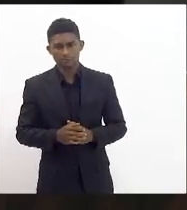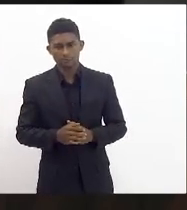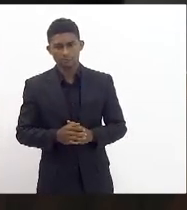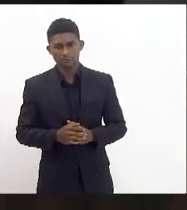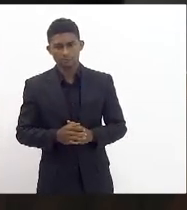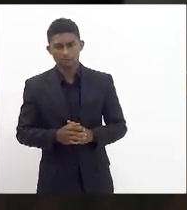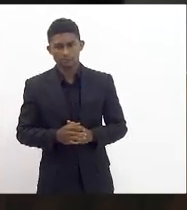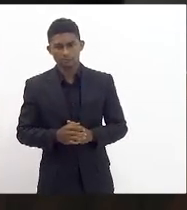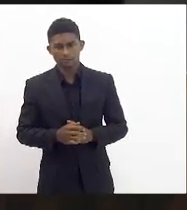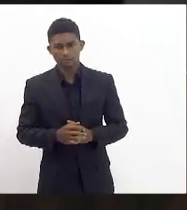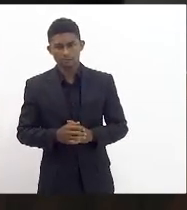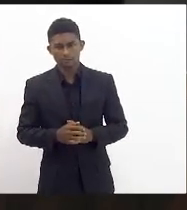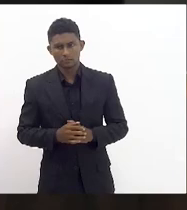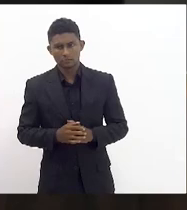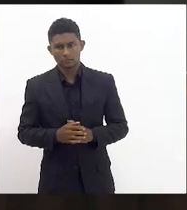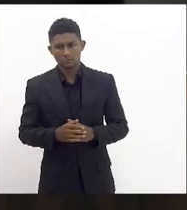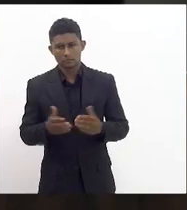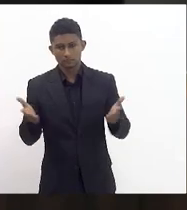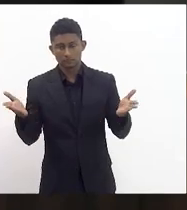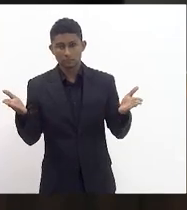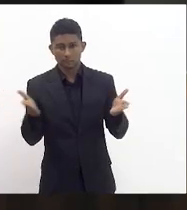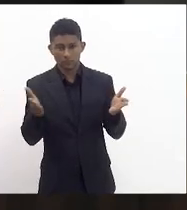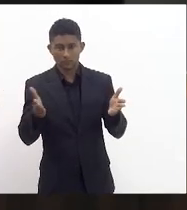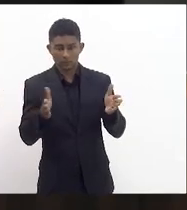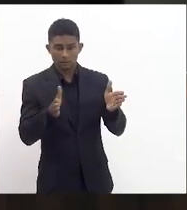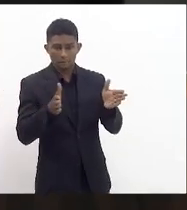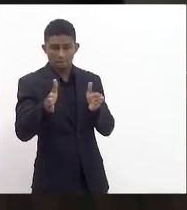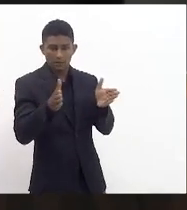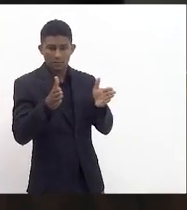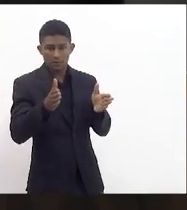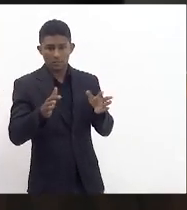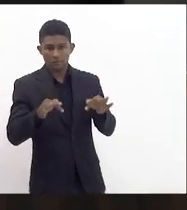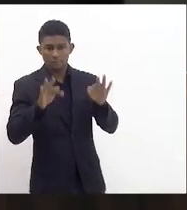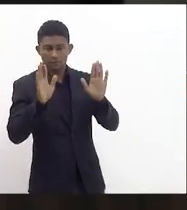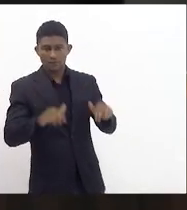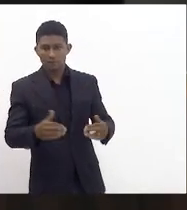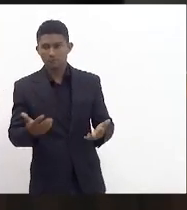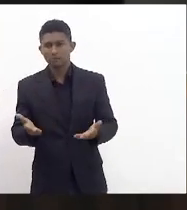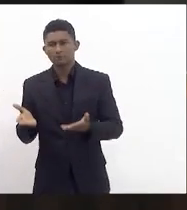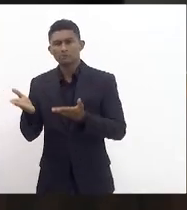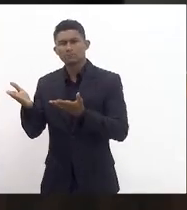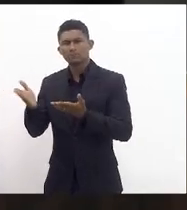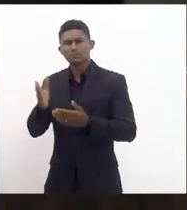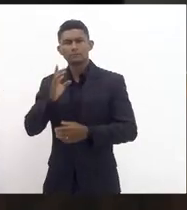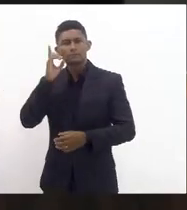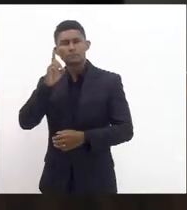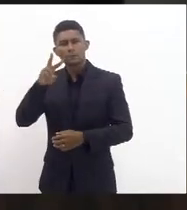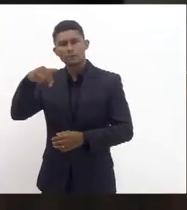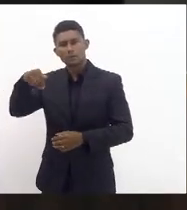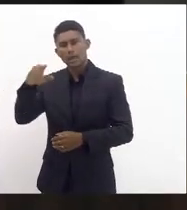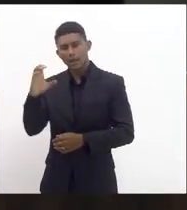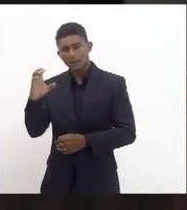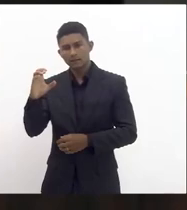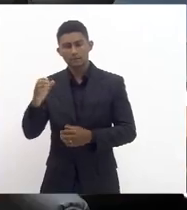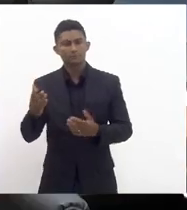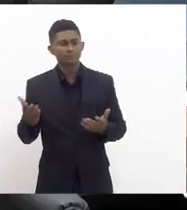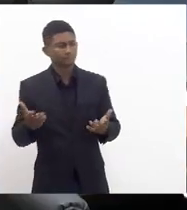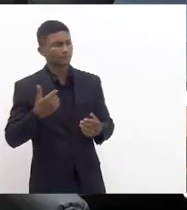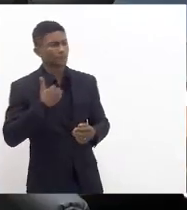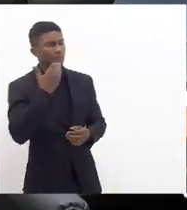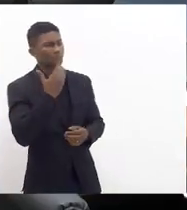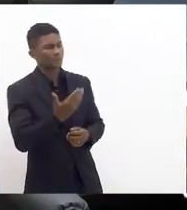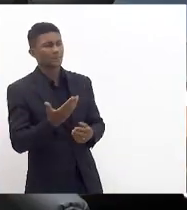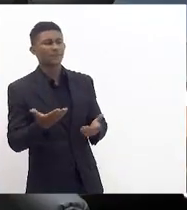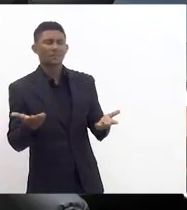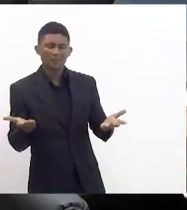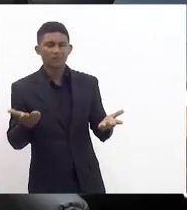breve. Está aberto o expediente final. Passa o seu expediente final. Pela ordem, deputado Valdec. Só pedir a Vossa Excelência, não vou citar aqui